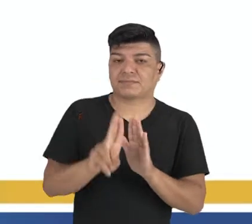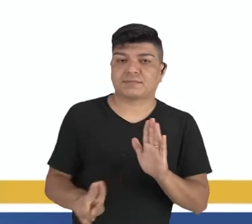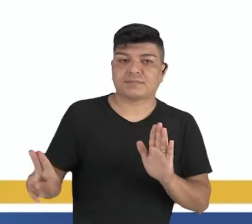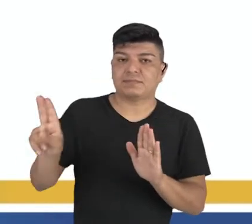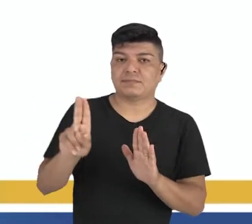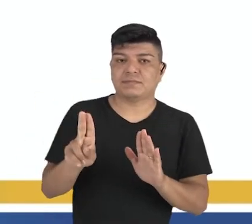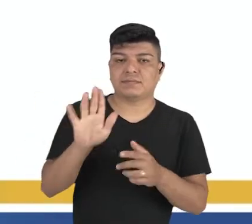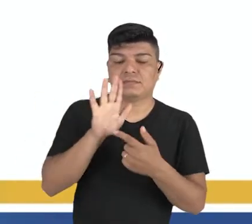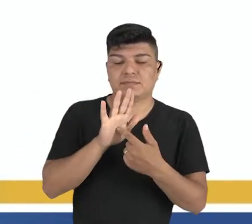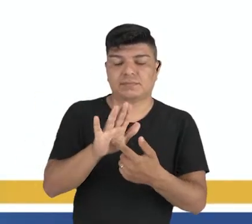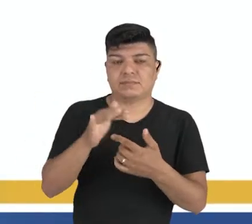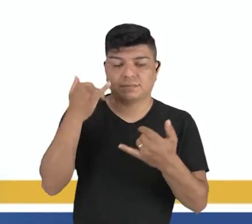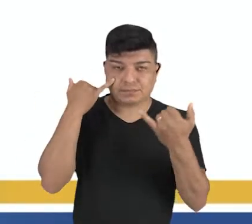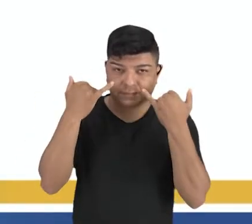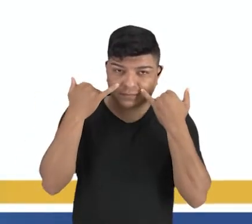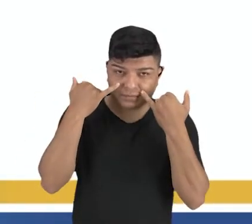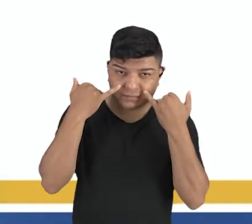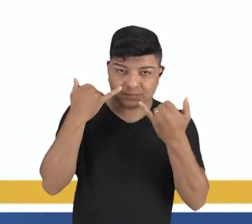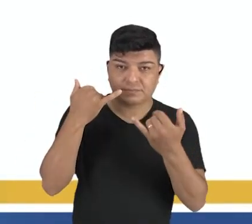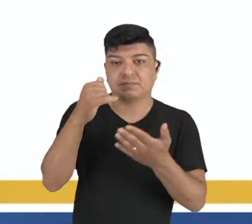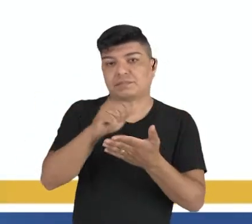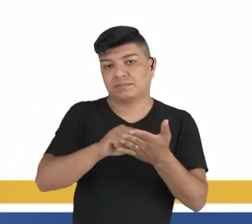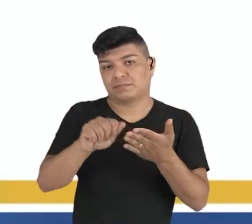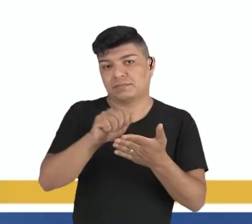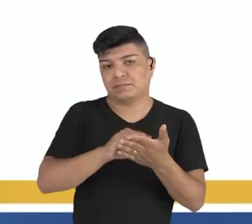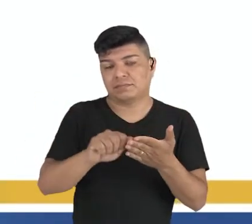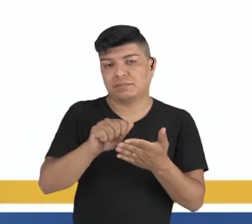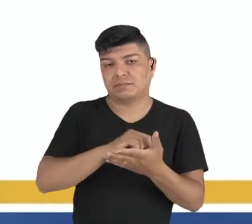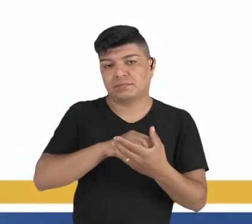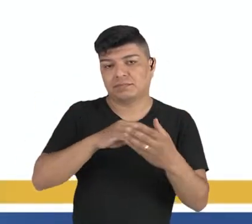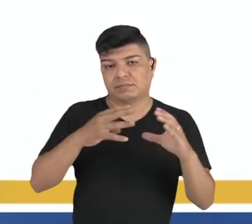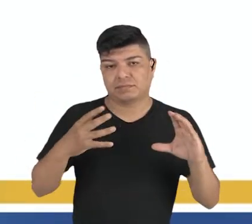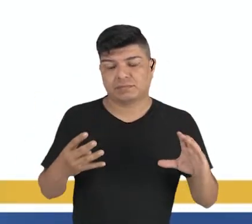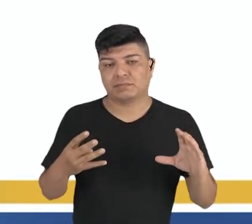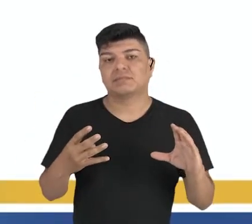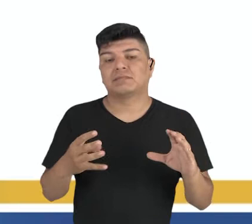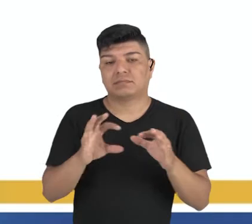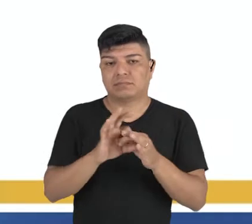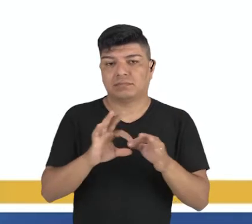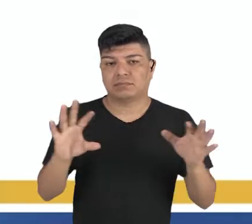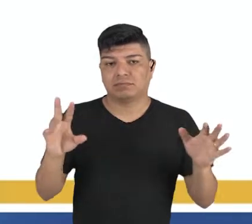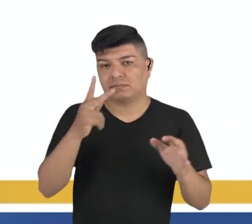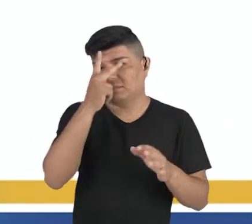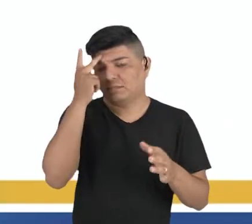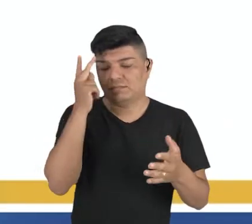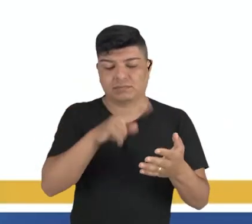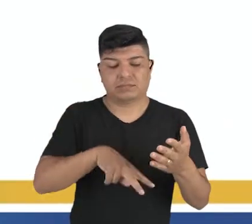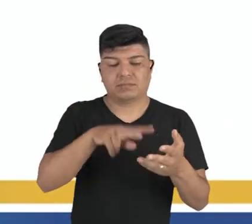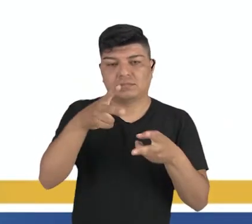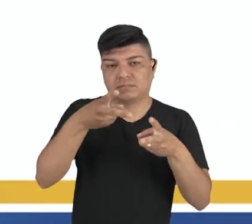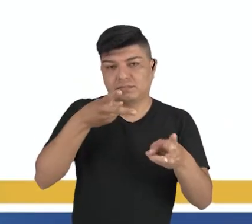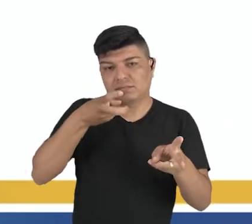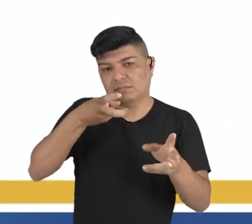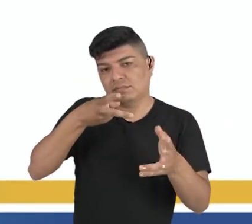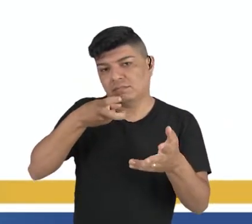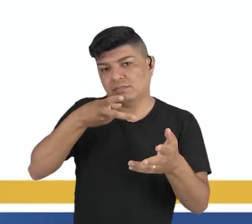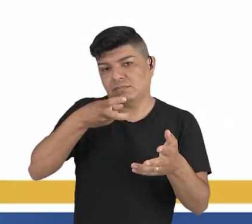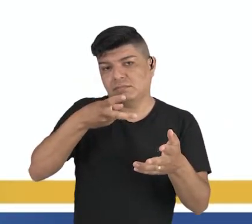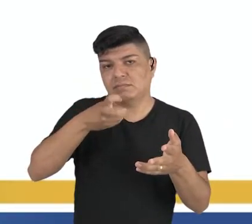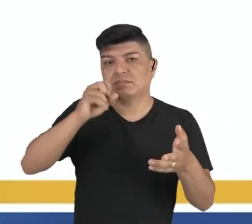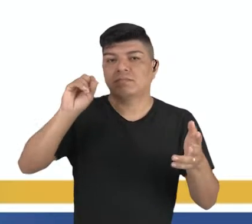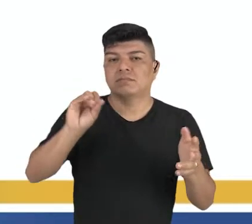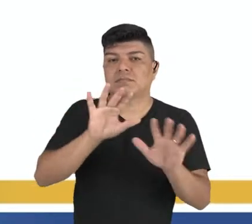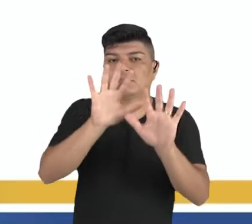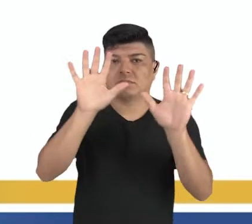apresentar informações como descrição, assim como características, permitindo que o leitor identifique de forma bastante